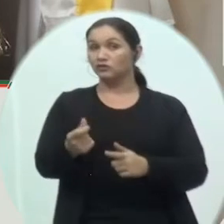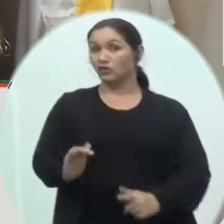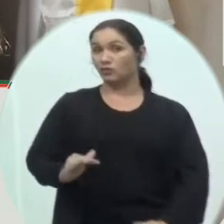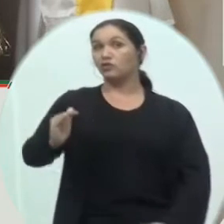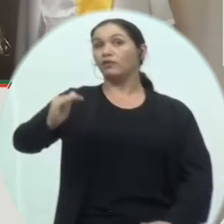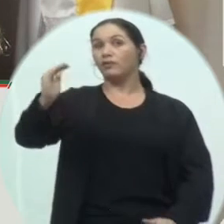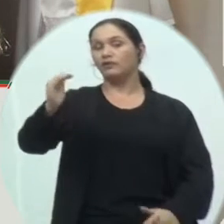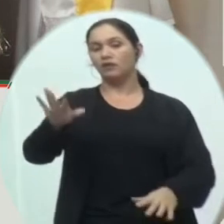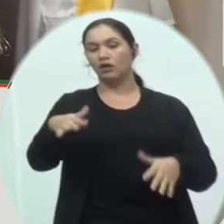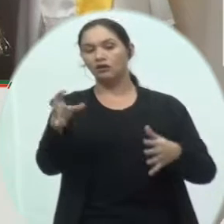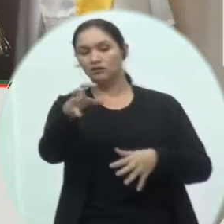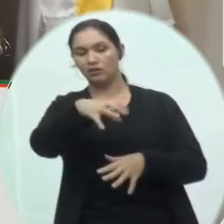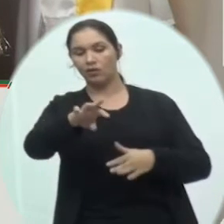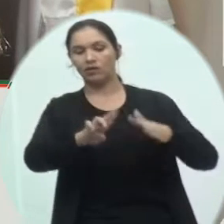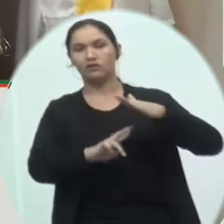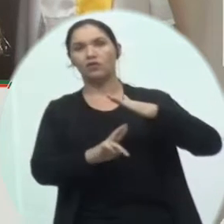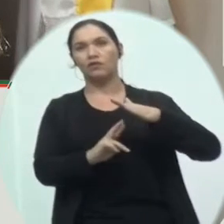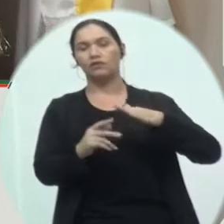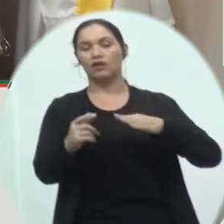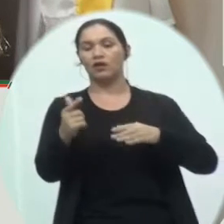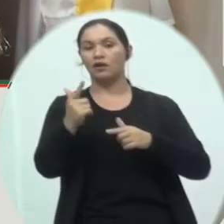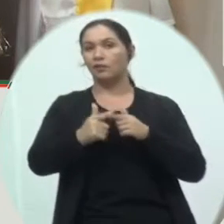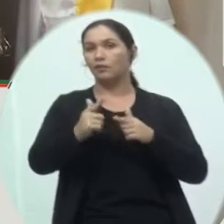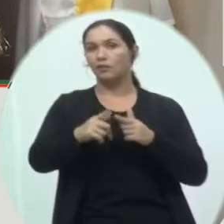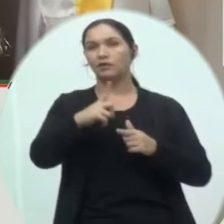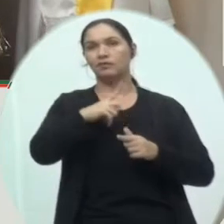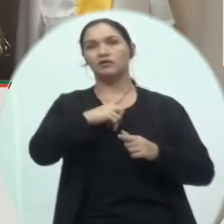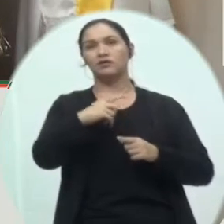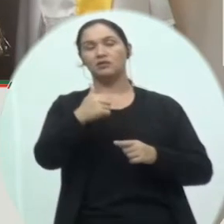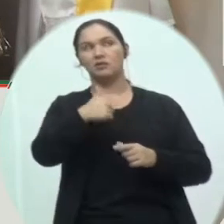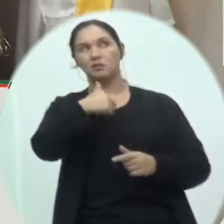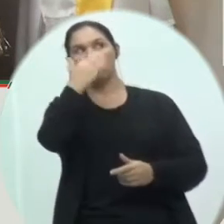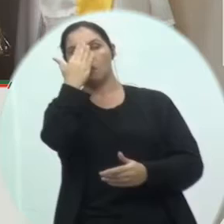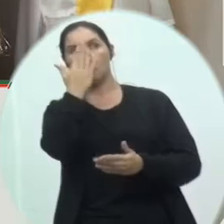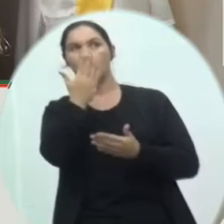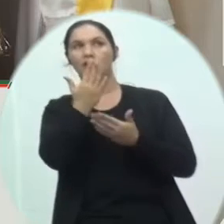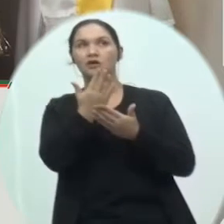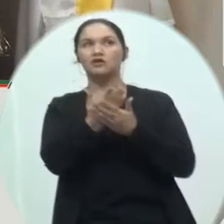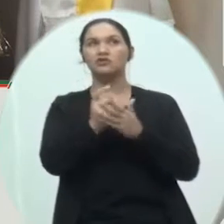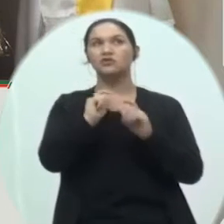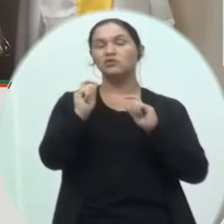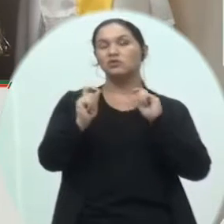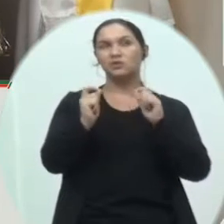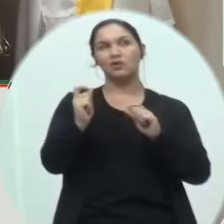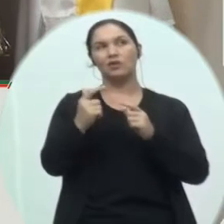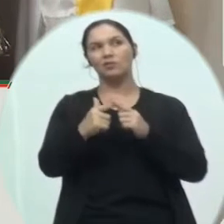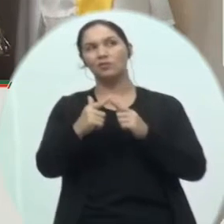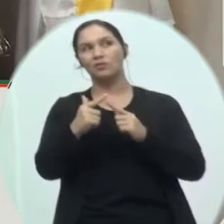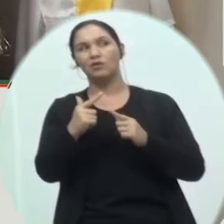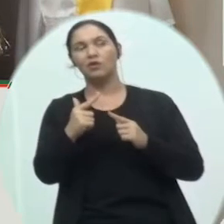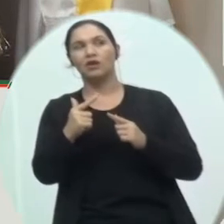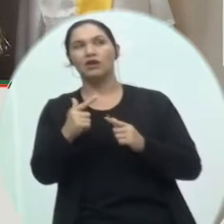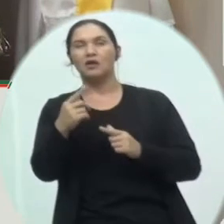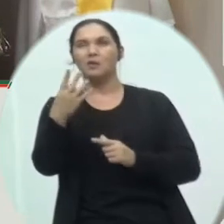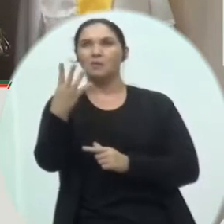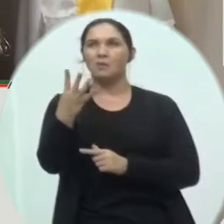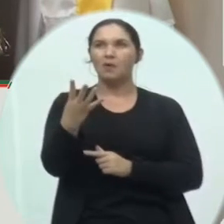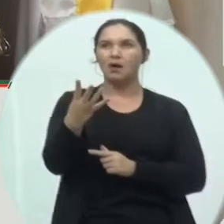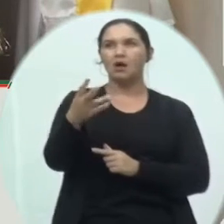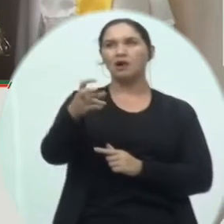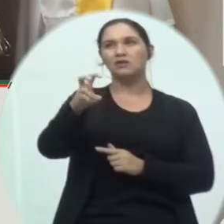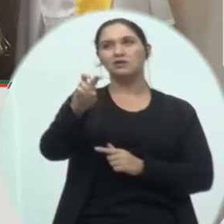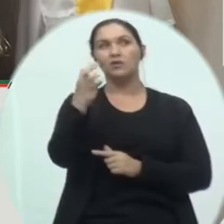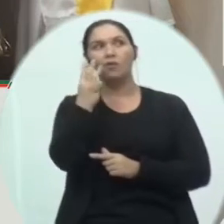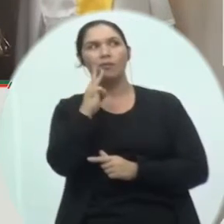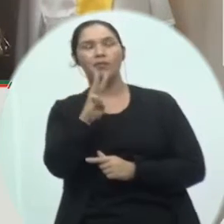naquela região toda ali. Eu acho assim, esse valor, 4, 5 milhões, tem outros pontos mais importantes até na